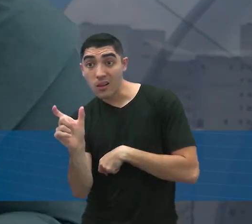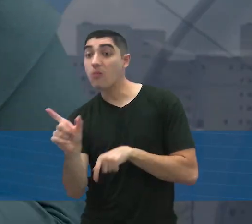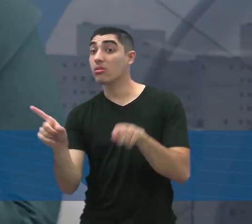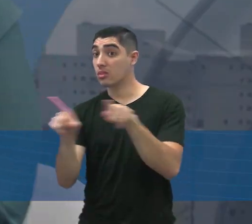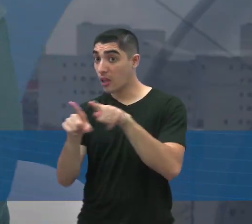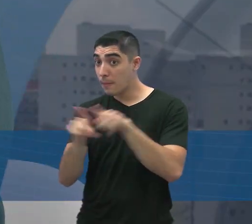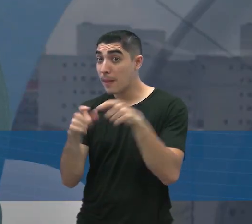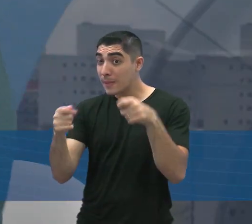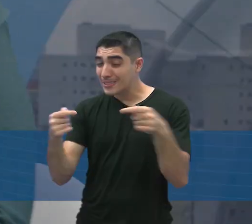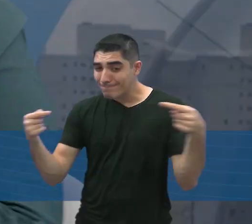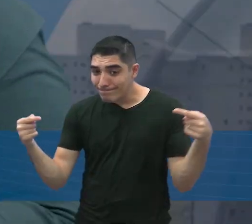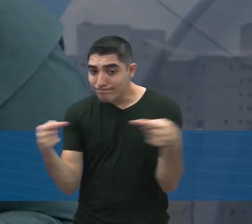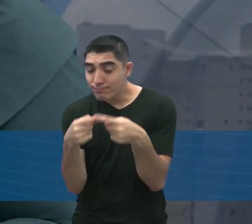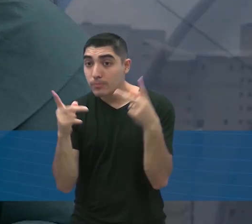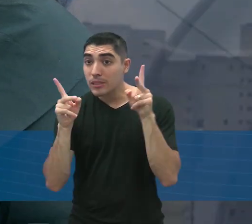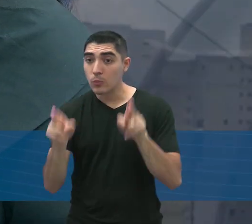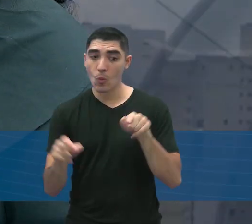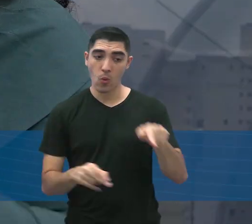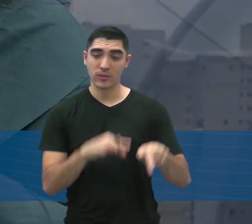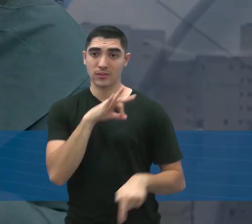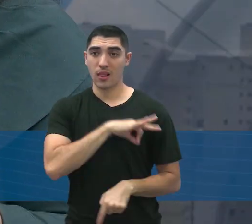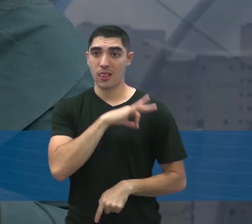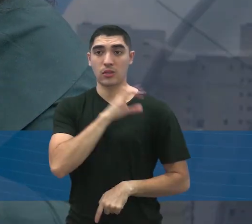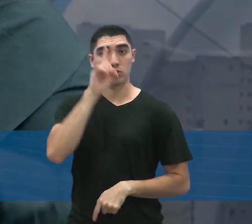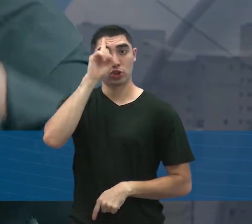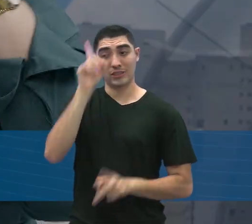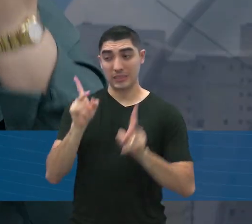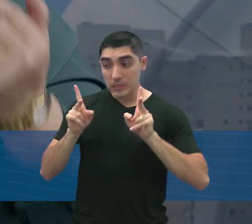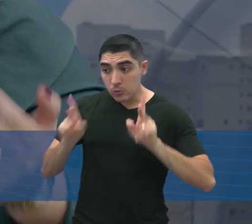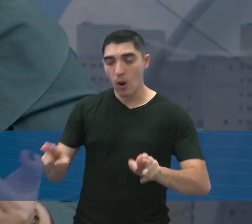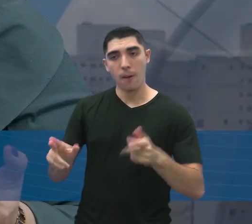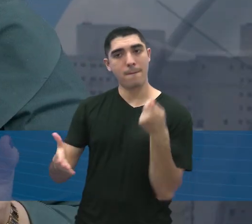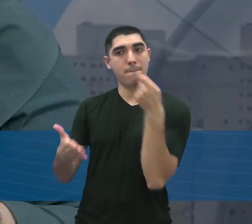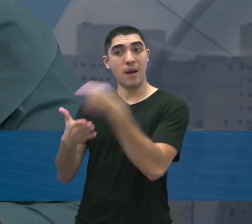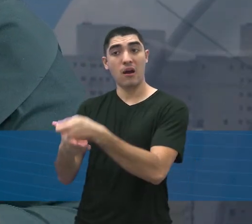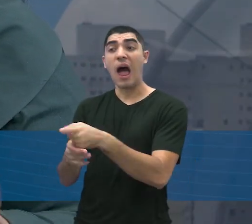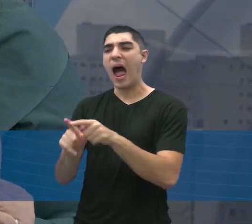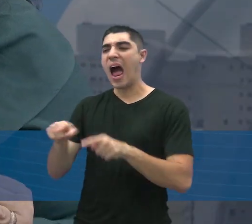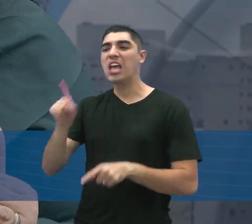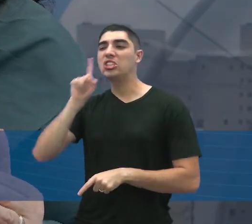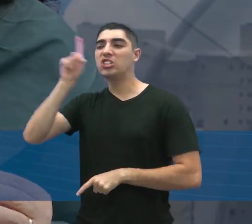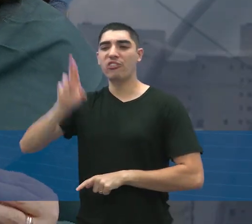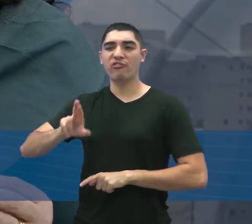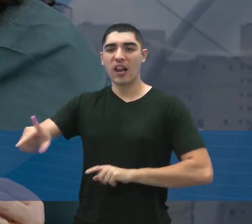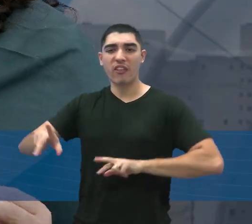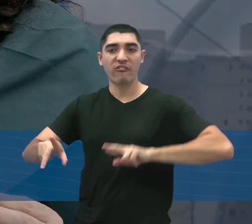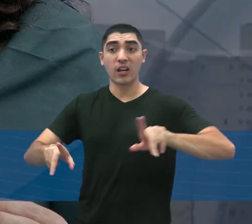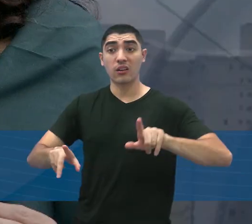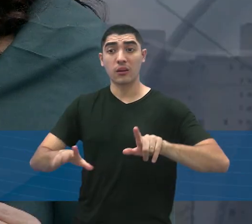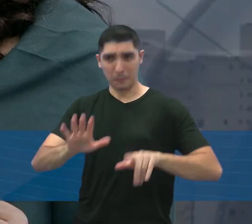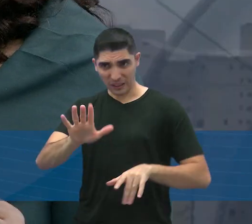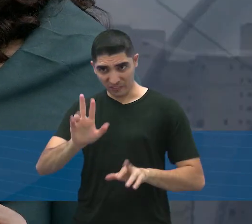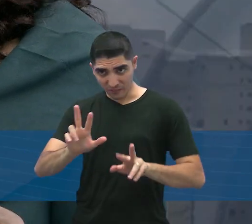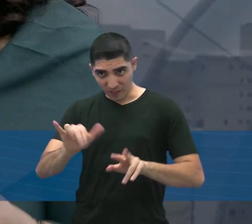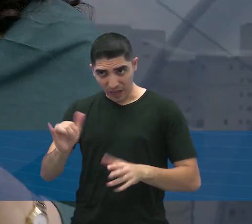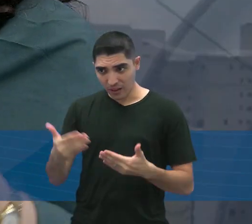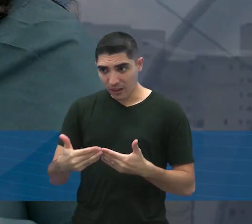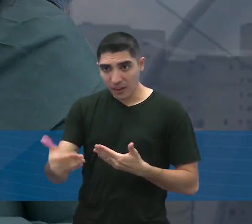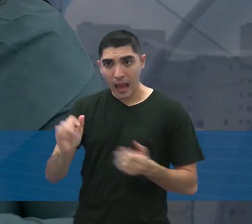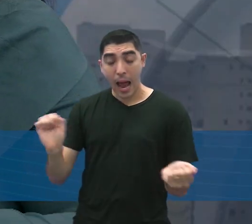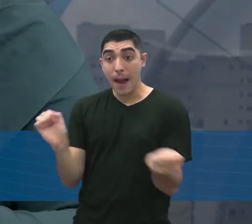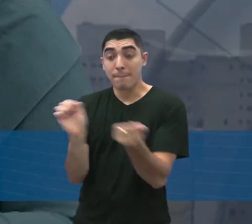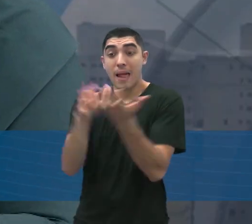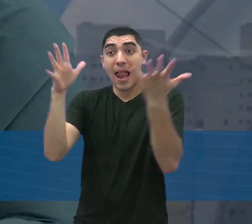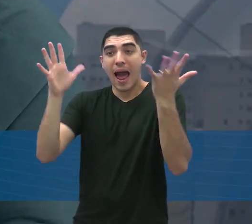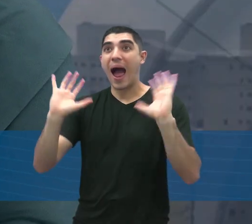estar casada com a data da minha renda. E aí tem vencimentos diferentes, mas não vai acontecer um milagre pontual se a pessoa